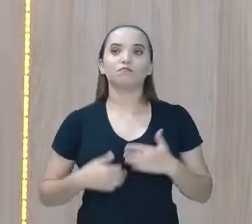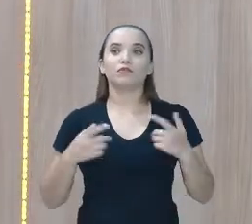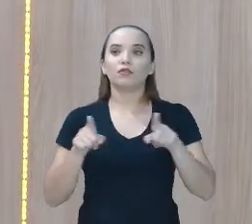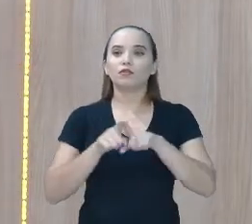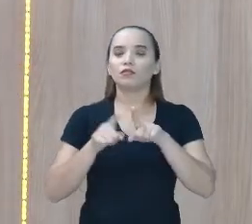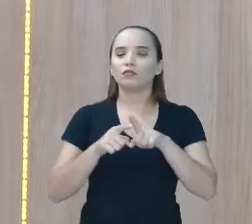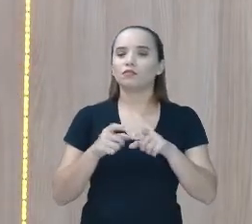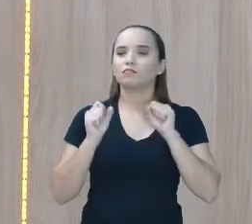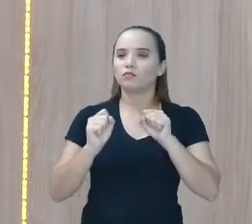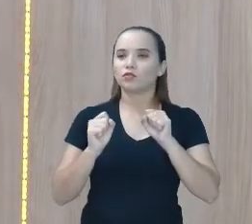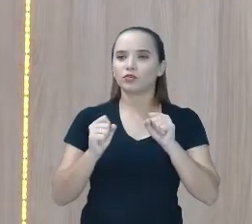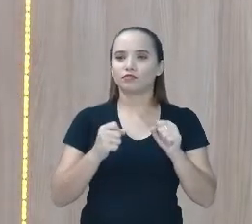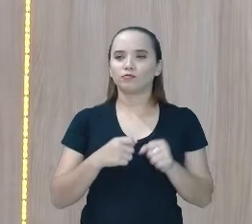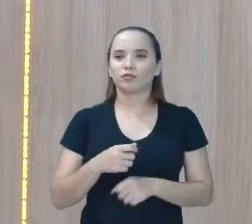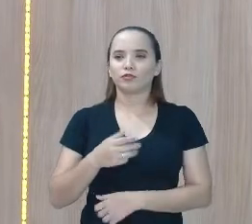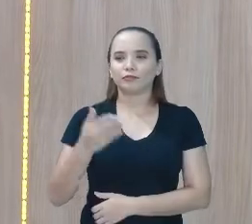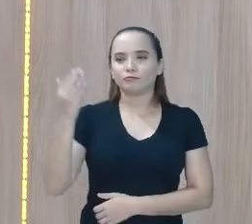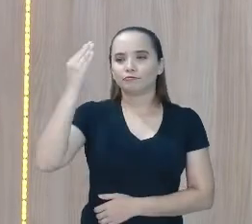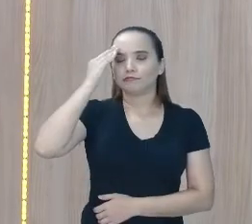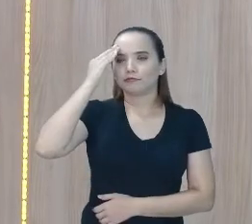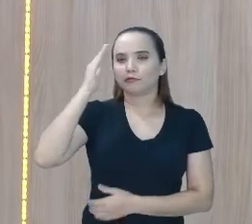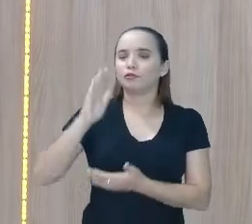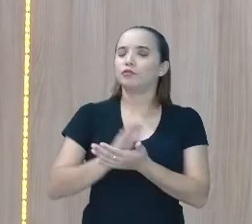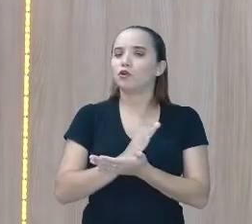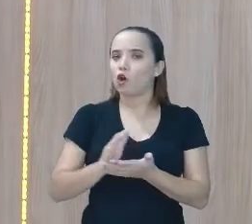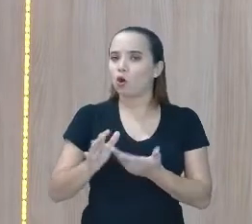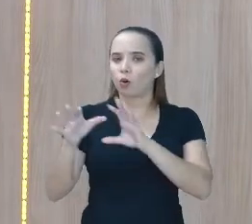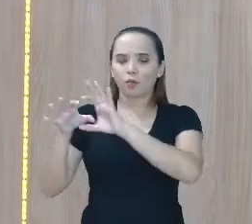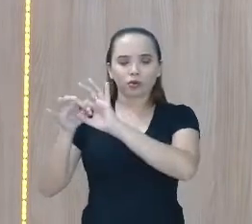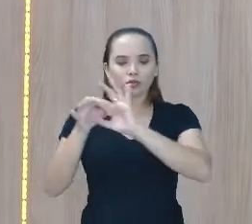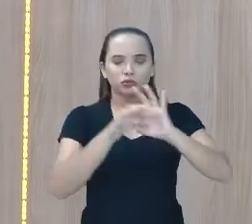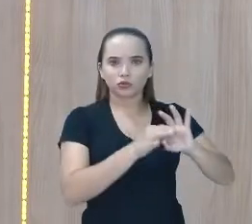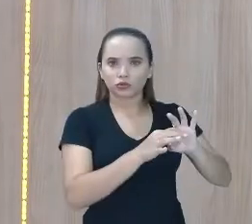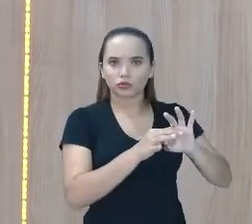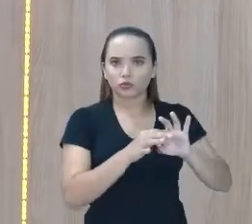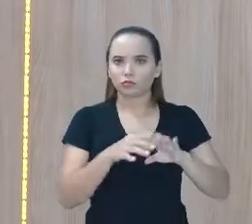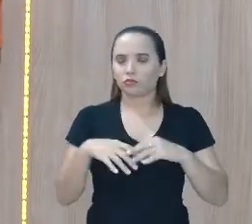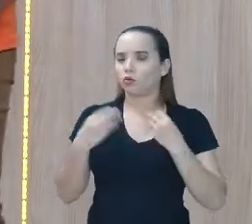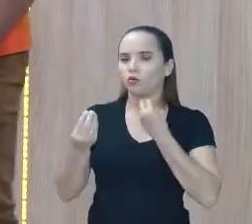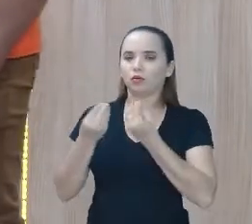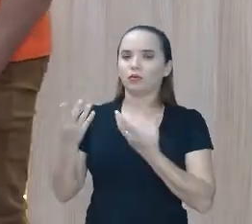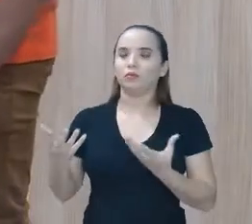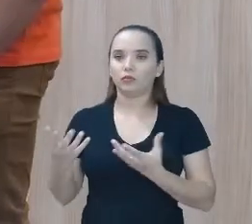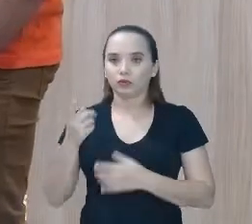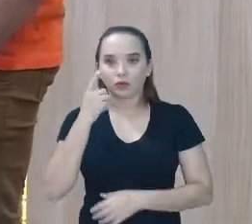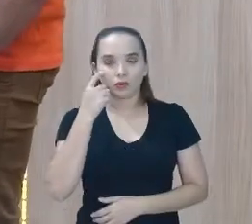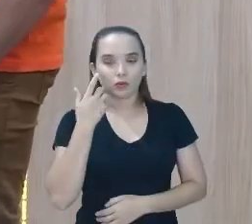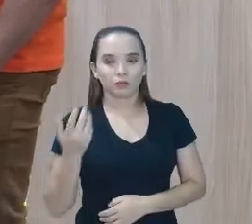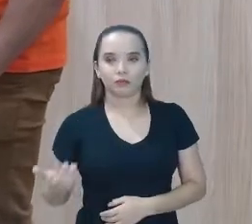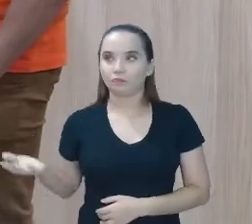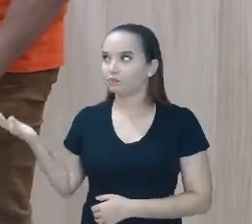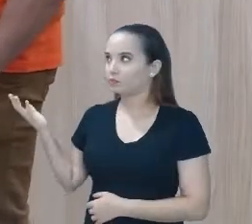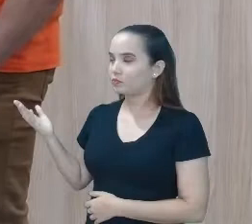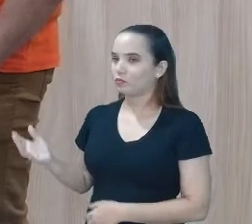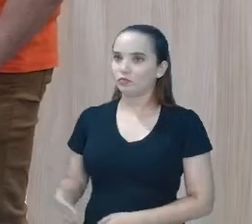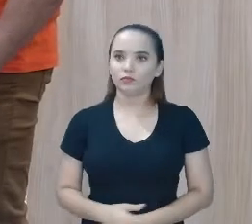a gente pode fazer encontrar algumas relações em relação a esses números, tá bom? Então observe o